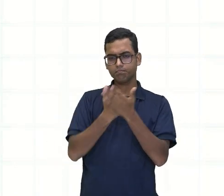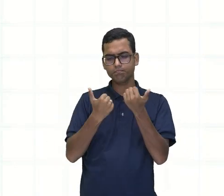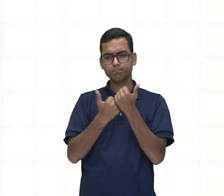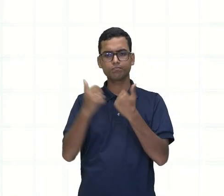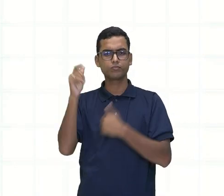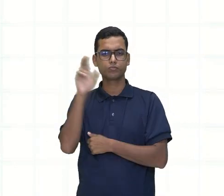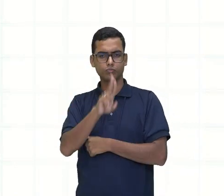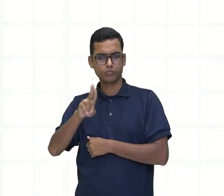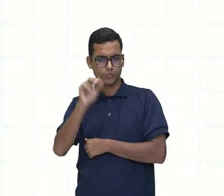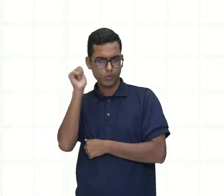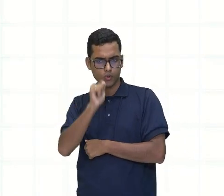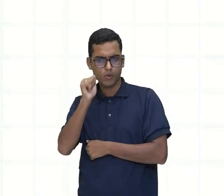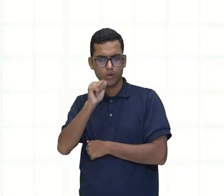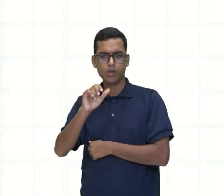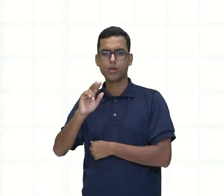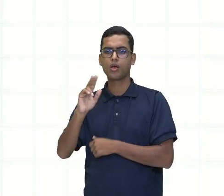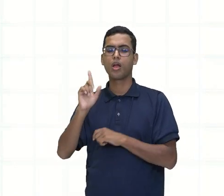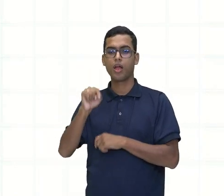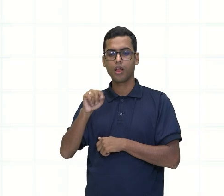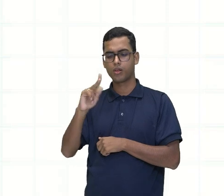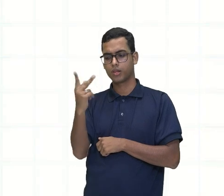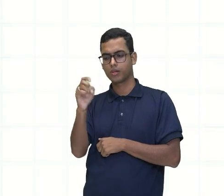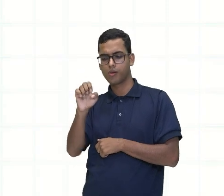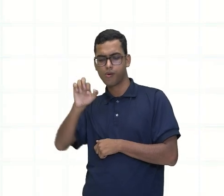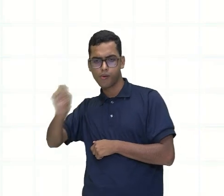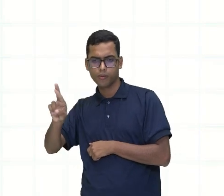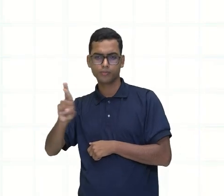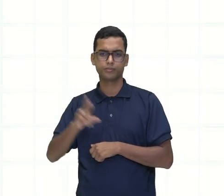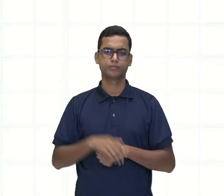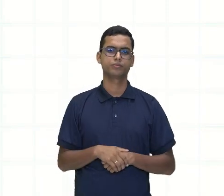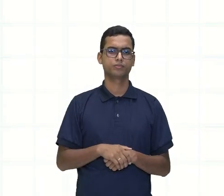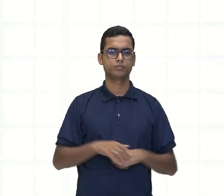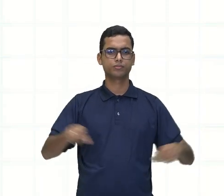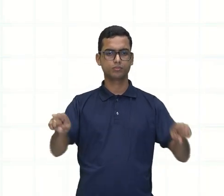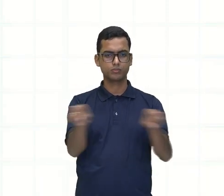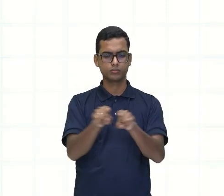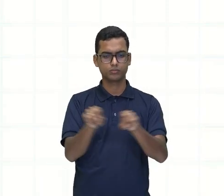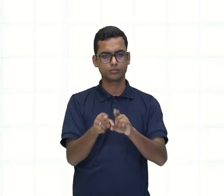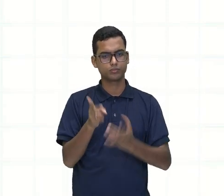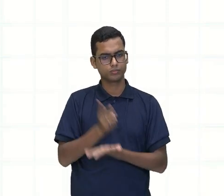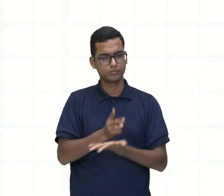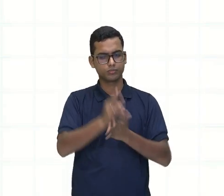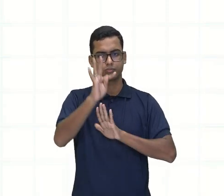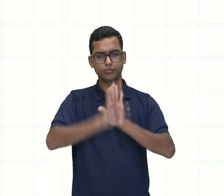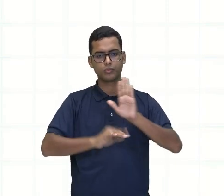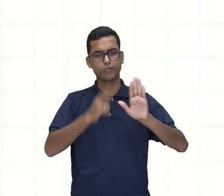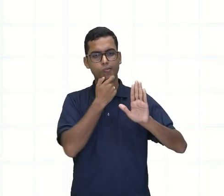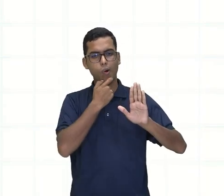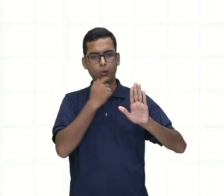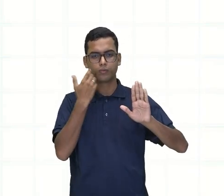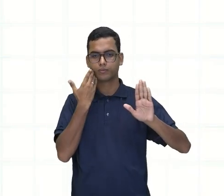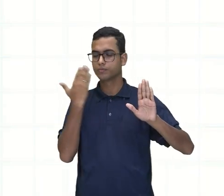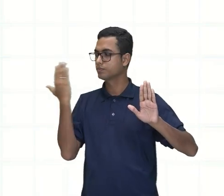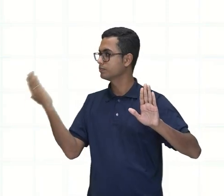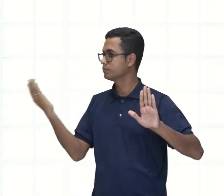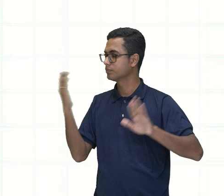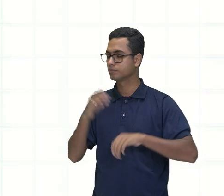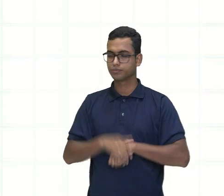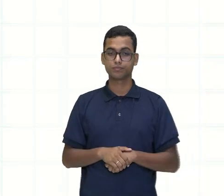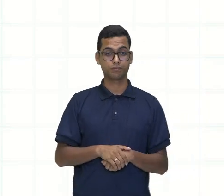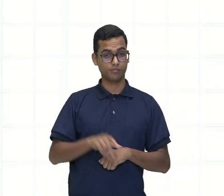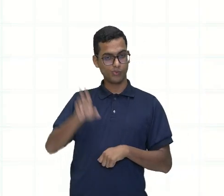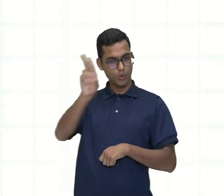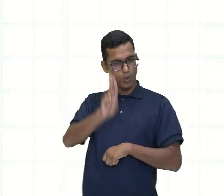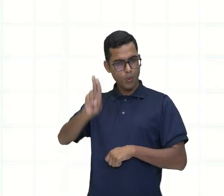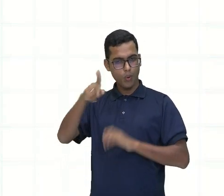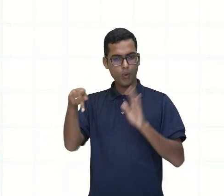Que é ela. This girl used the magic to help people. Ela usou a magia, né,